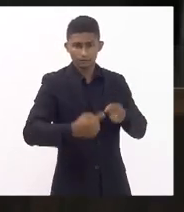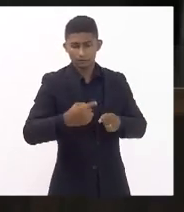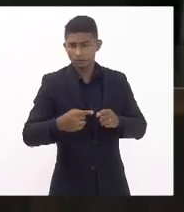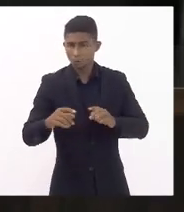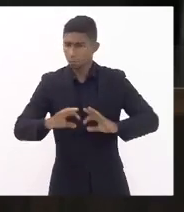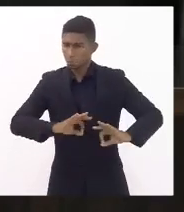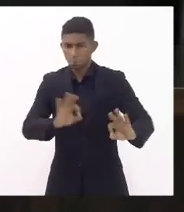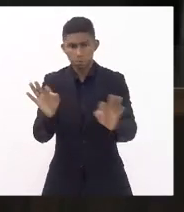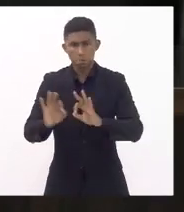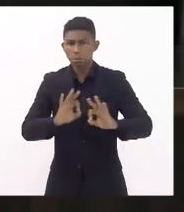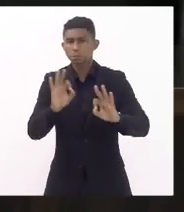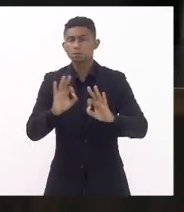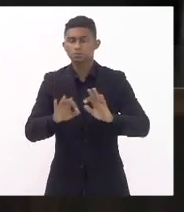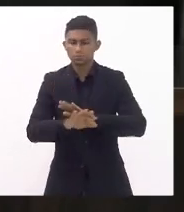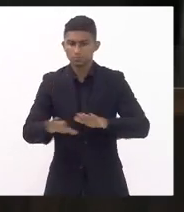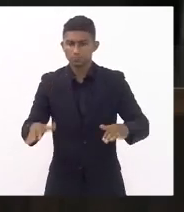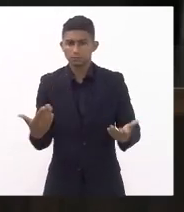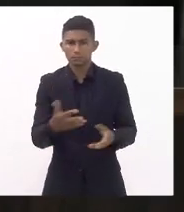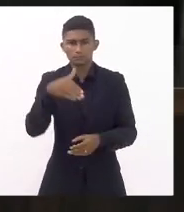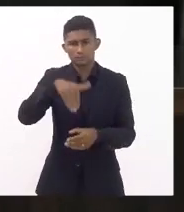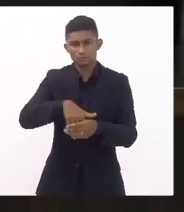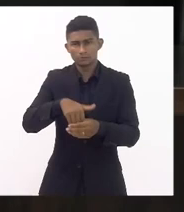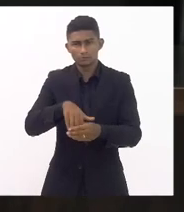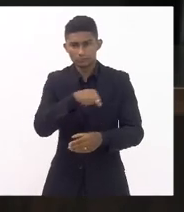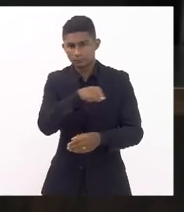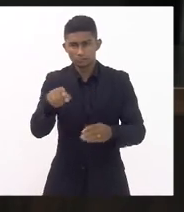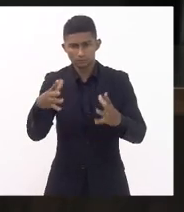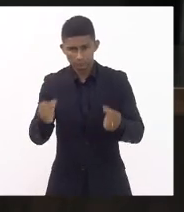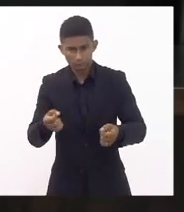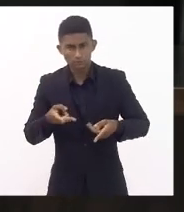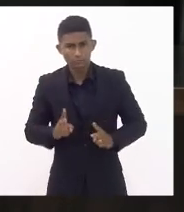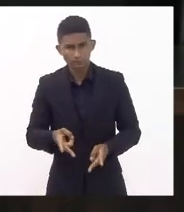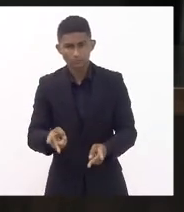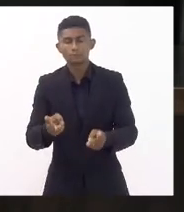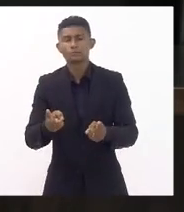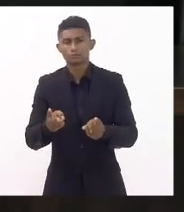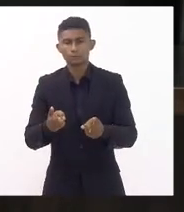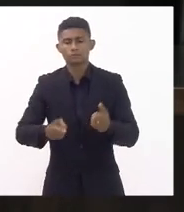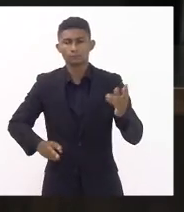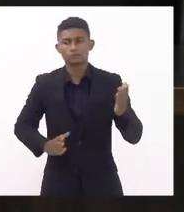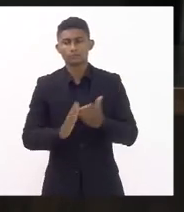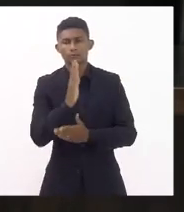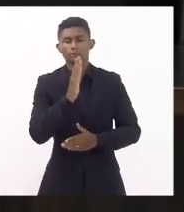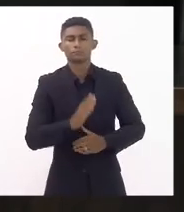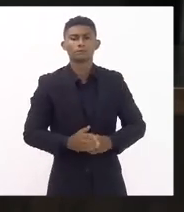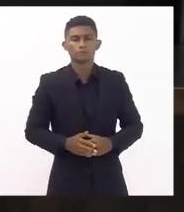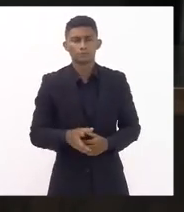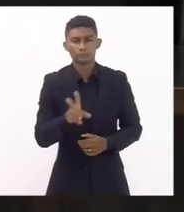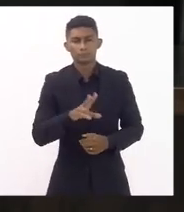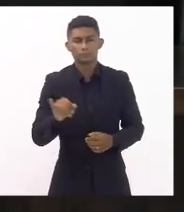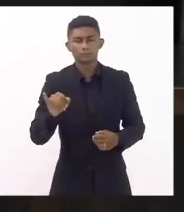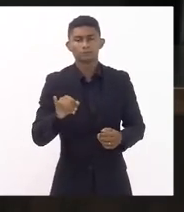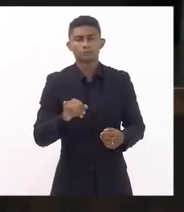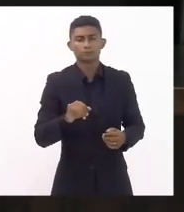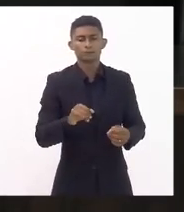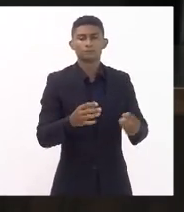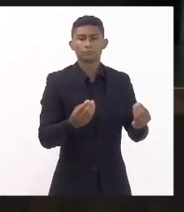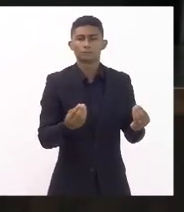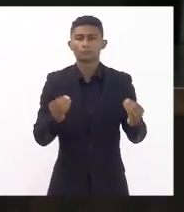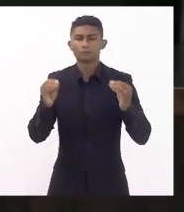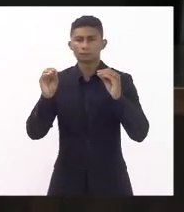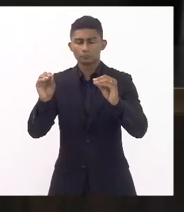quem queira discutir, encerrada a discussão. Em votação, senhores que aprovam, permaneçam como estão. Aprovado, vai a